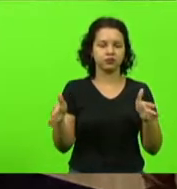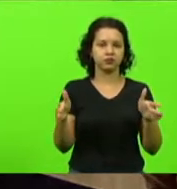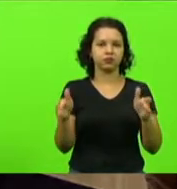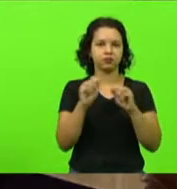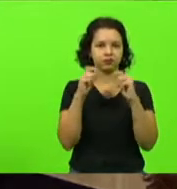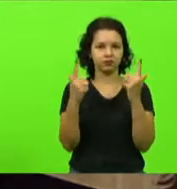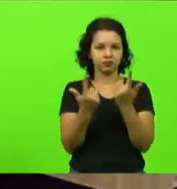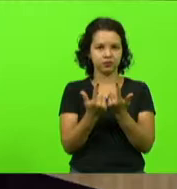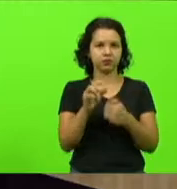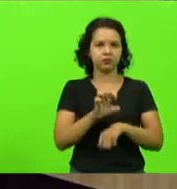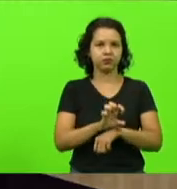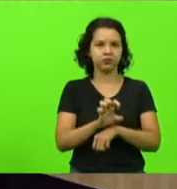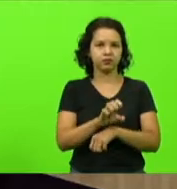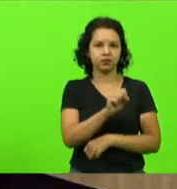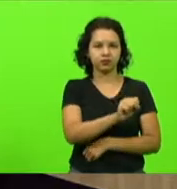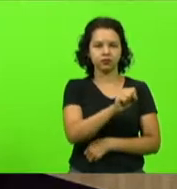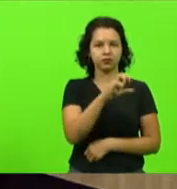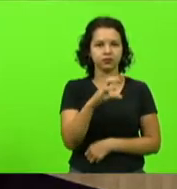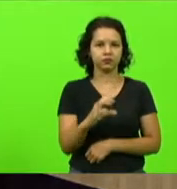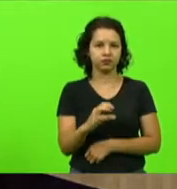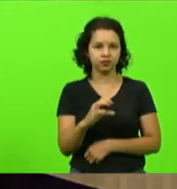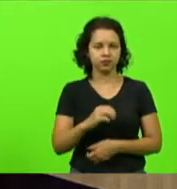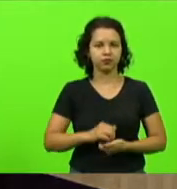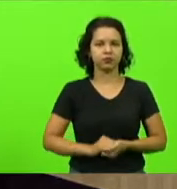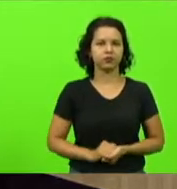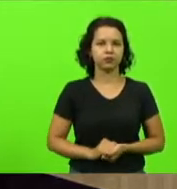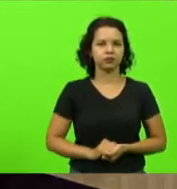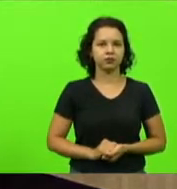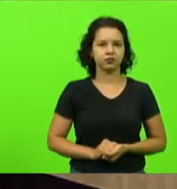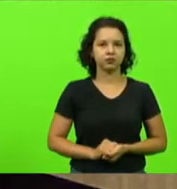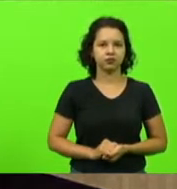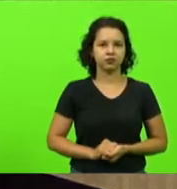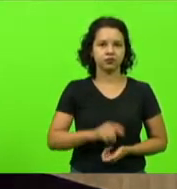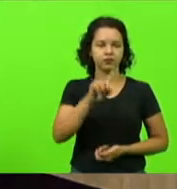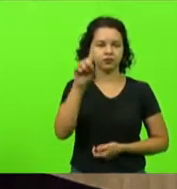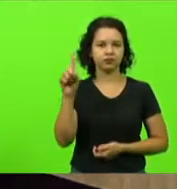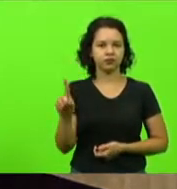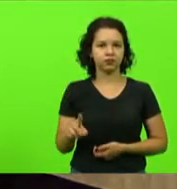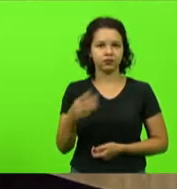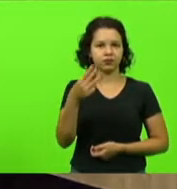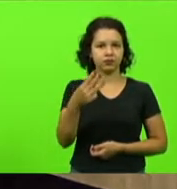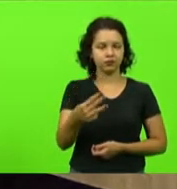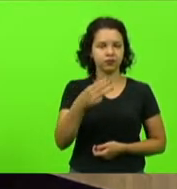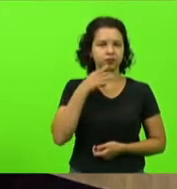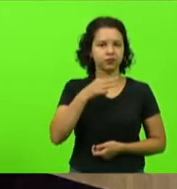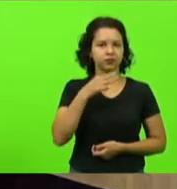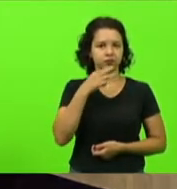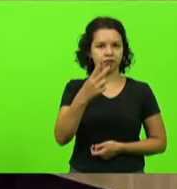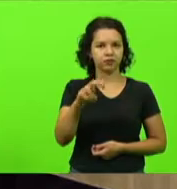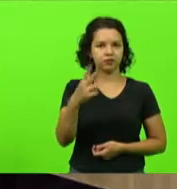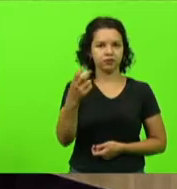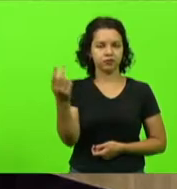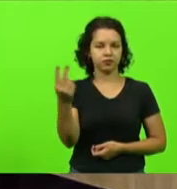da Assembleia Legislativa do Estado de Santa Catarina, realizada em 3 de março de 2022.